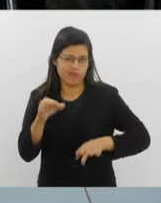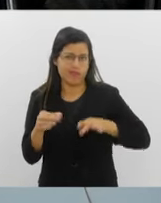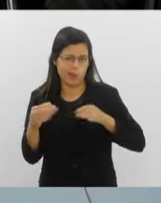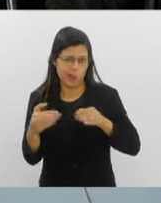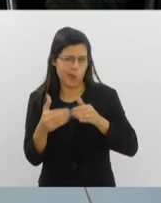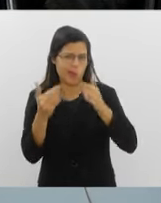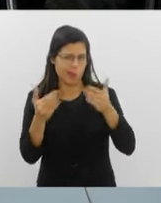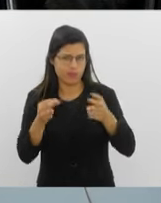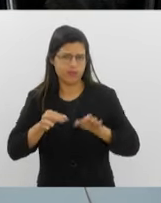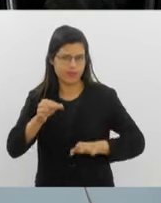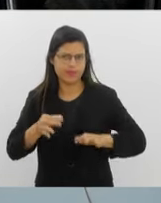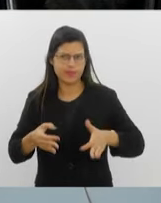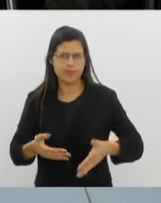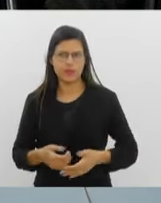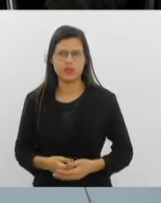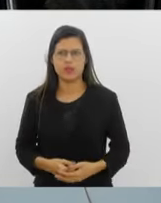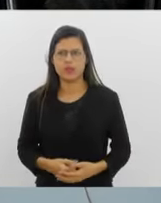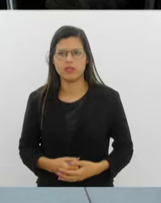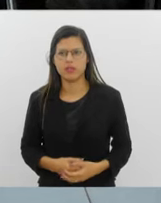é jurídico.